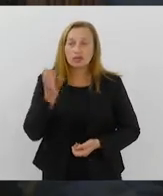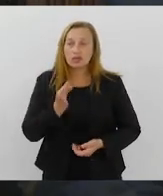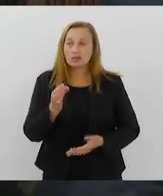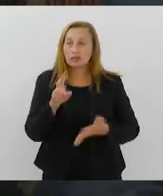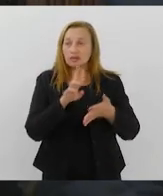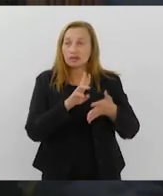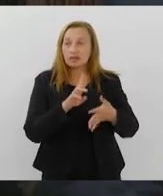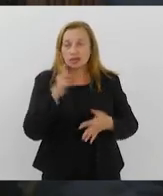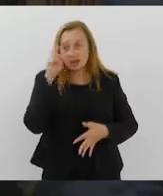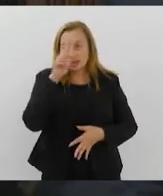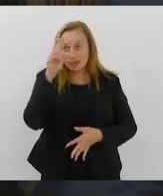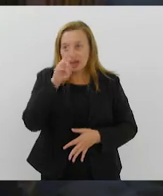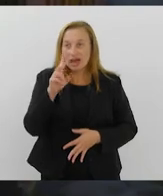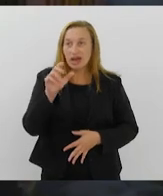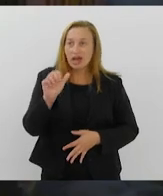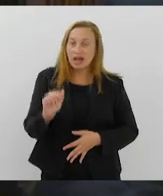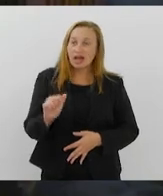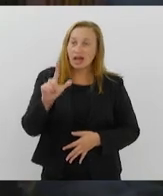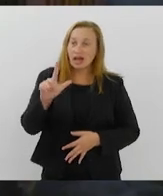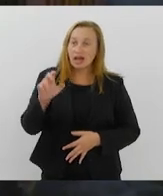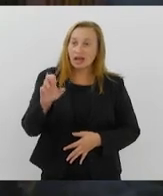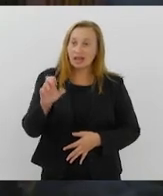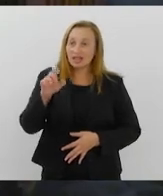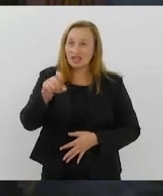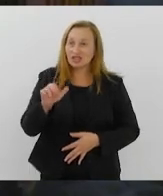Paiva, estou vendo, estou aqui, estou chamando.